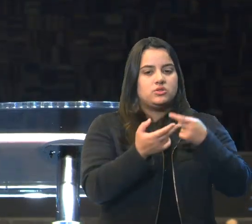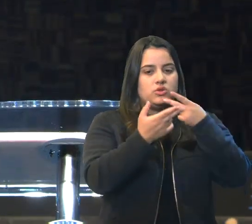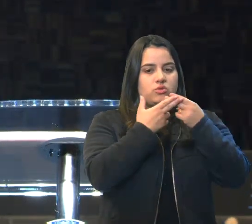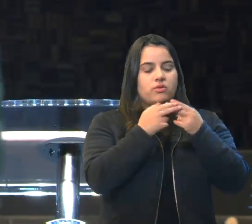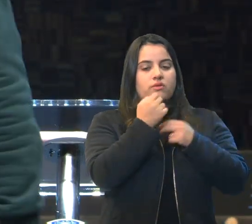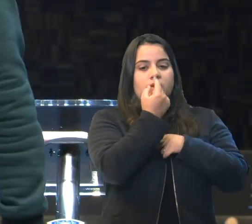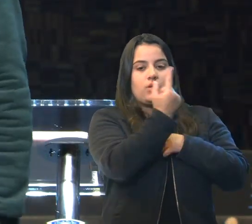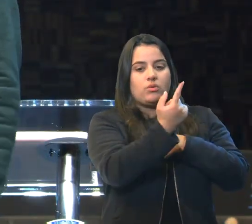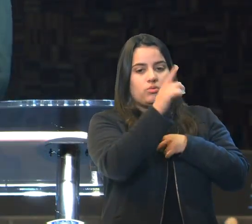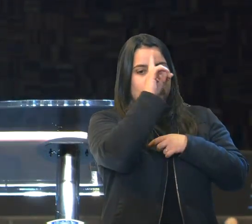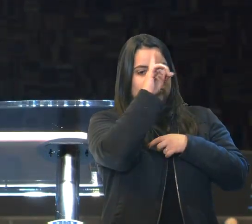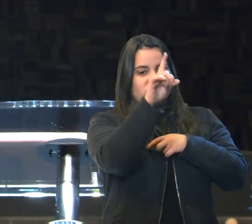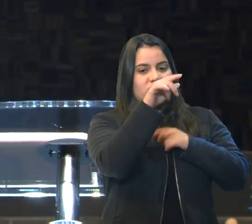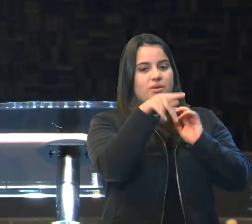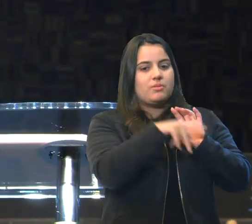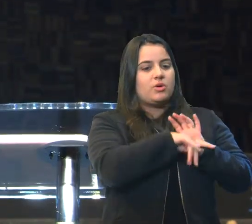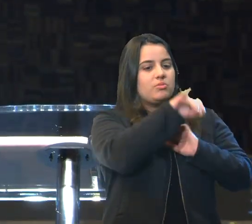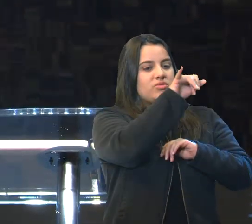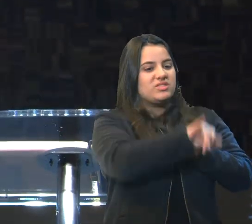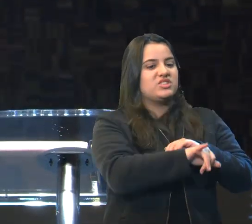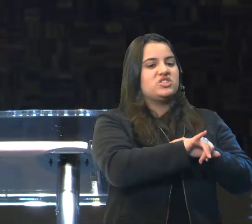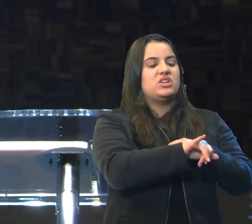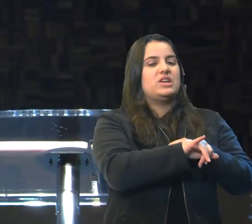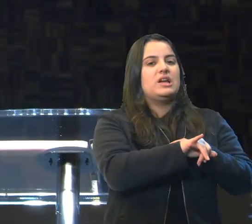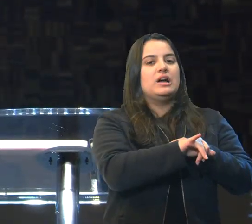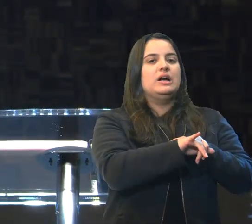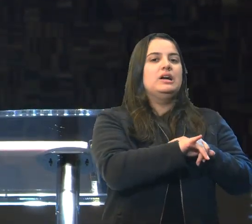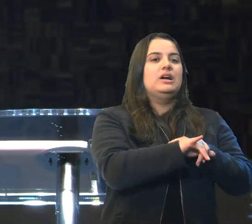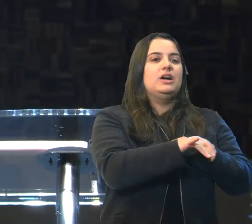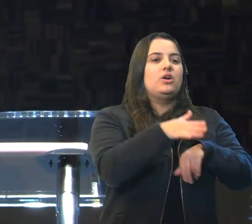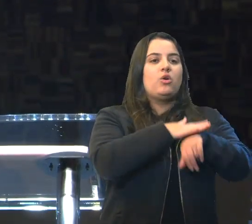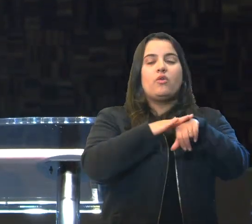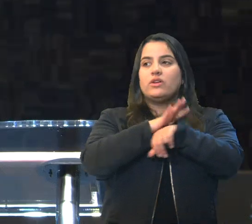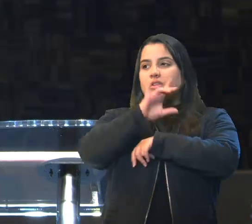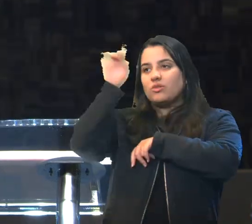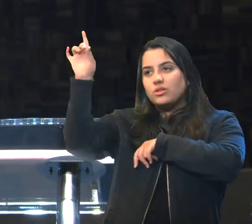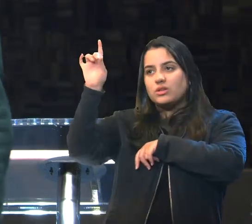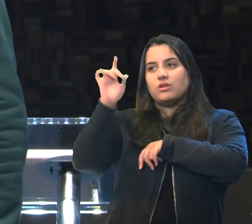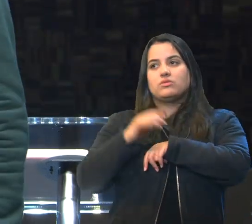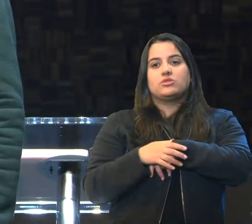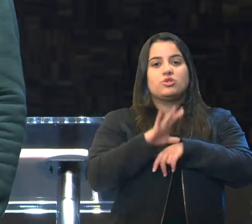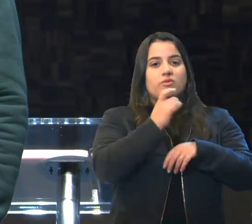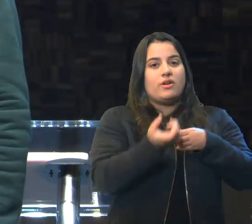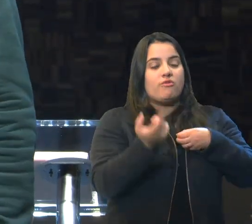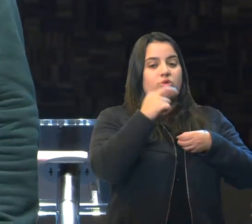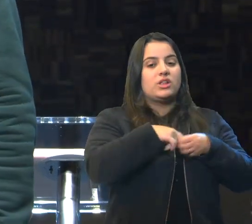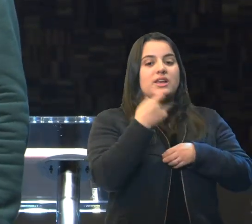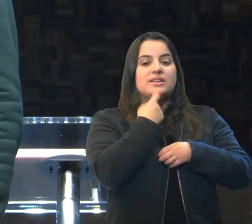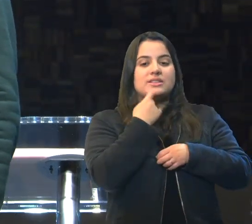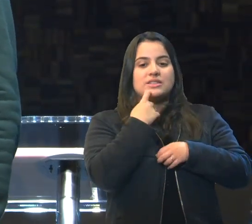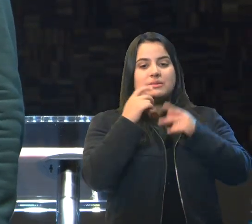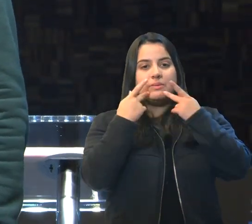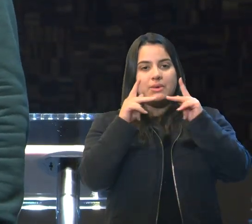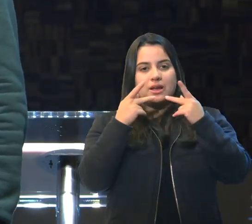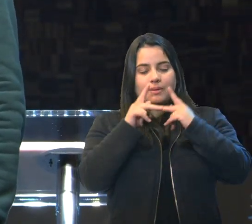ficar um dia inteiro na chácara só falando comigo, sem celular, sem nada, e você só vai voltar sexta-feira para pregar.